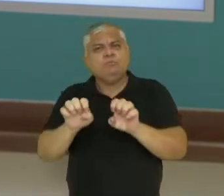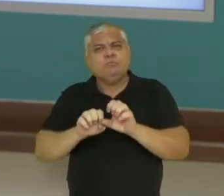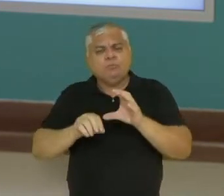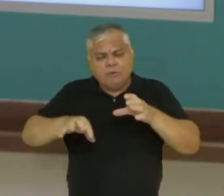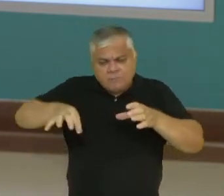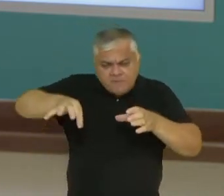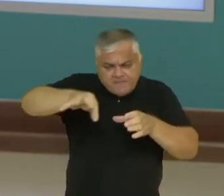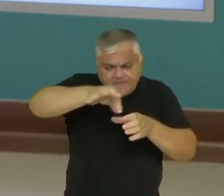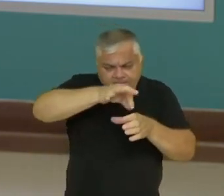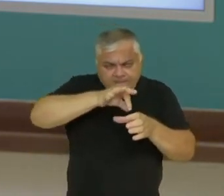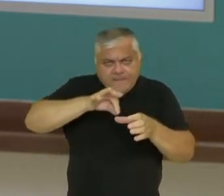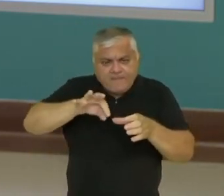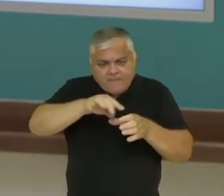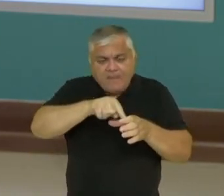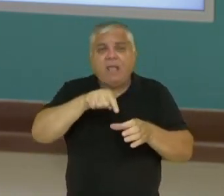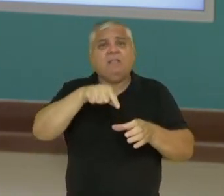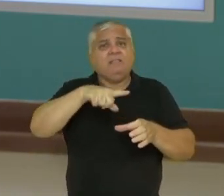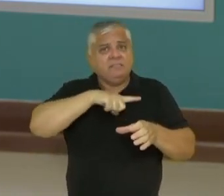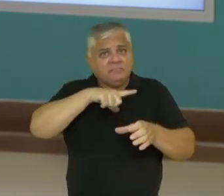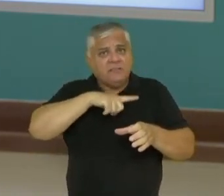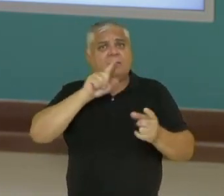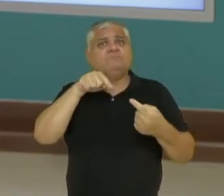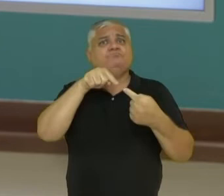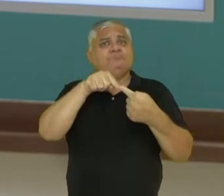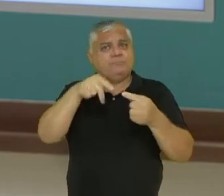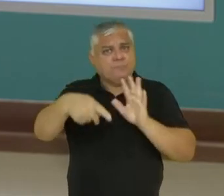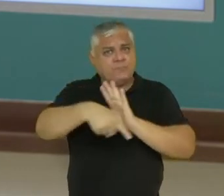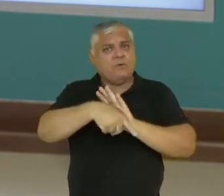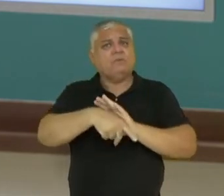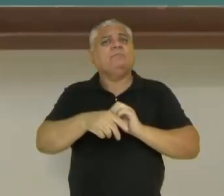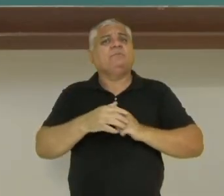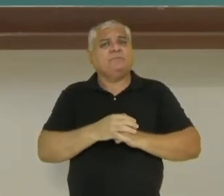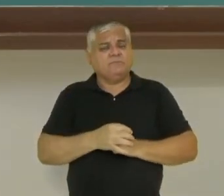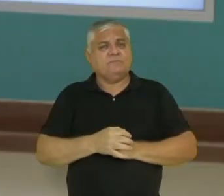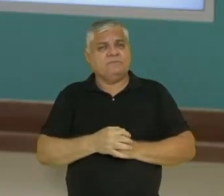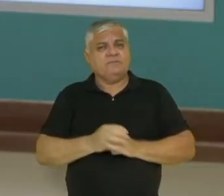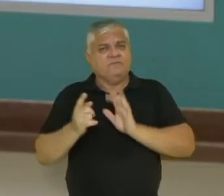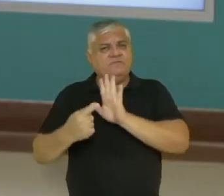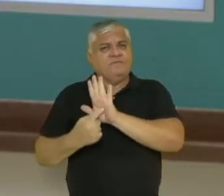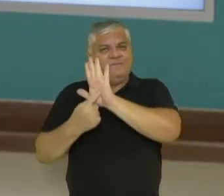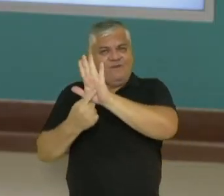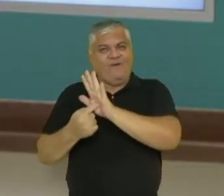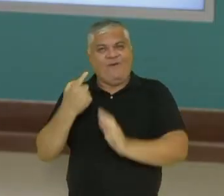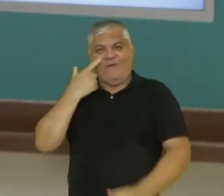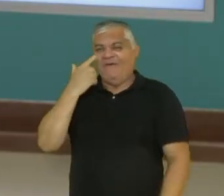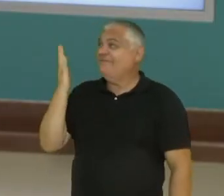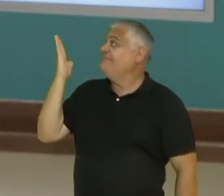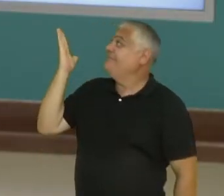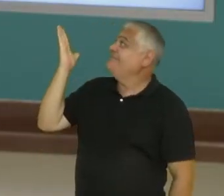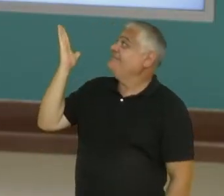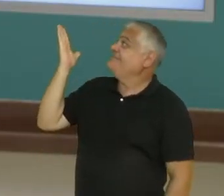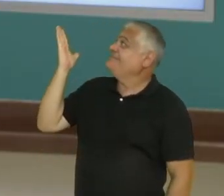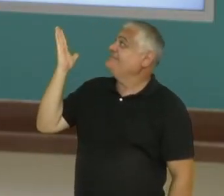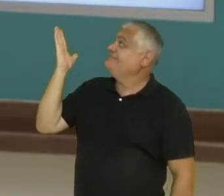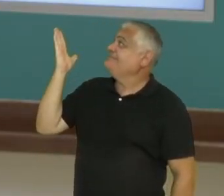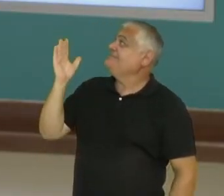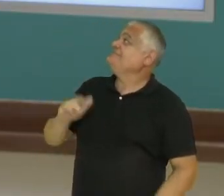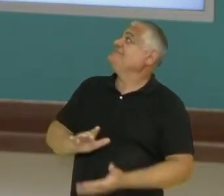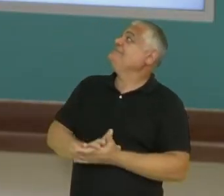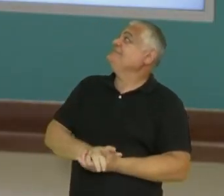para desempenhar uma função específica. Exatamente. Quero mostrar para você uma